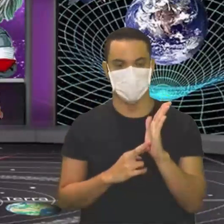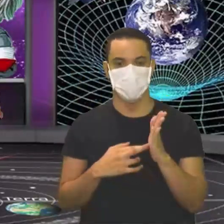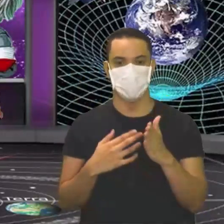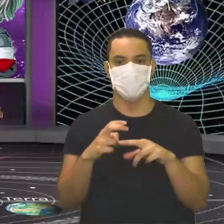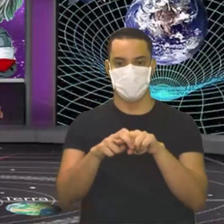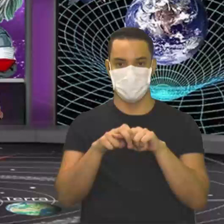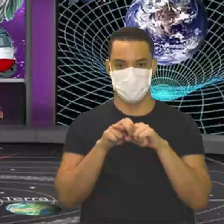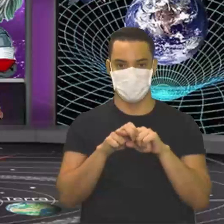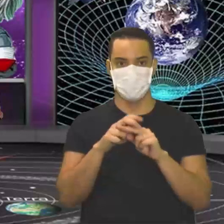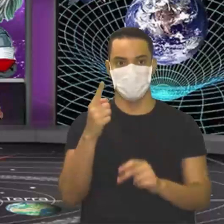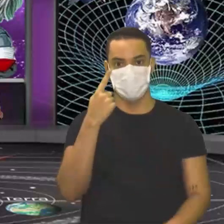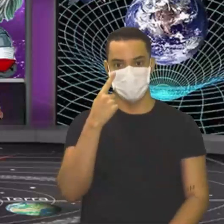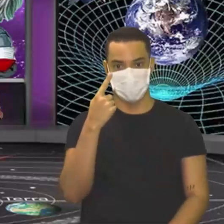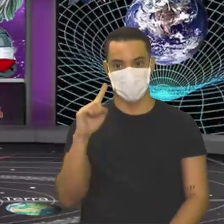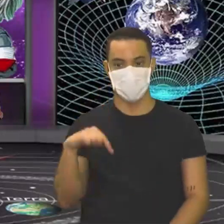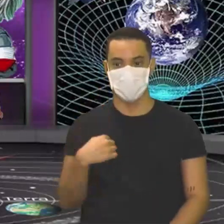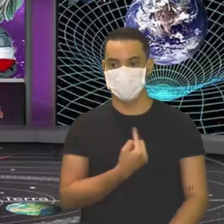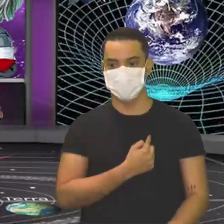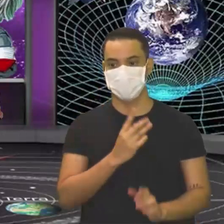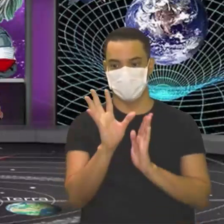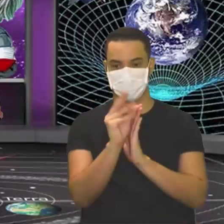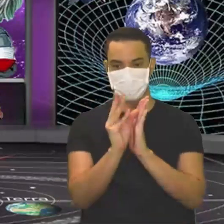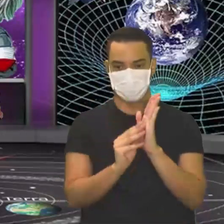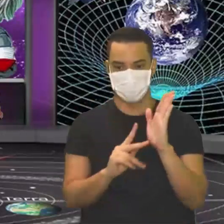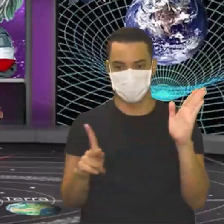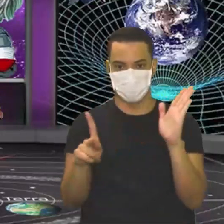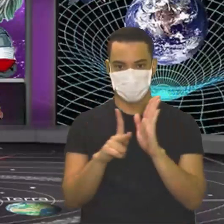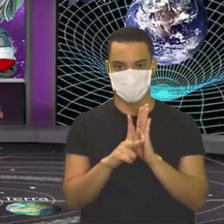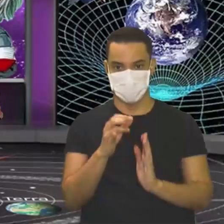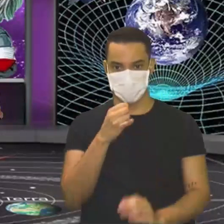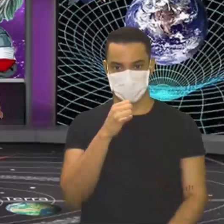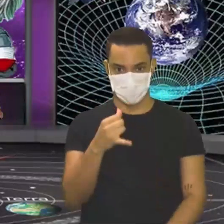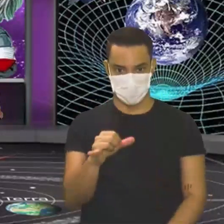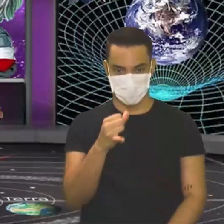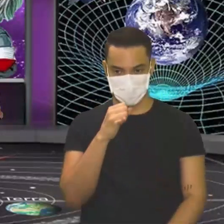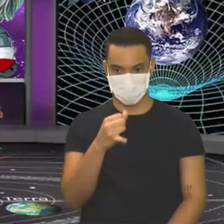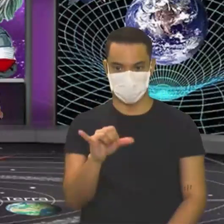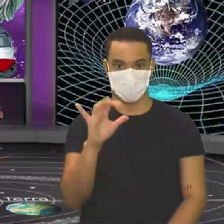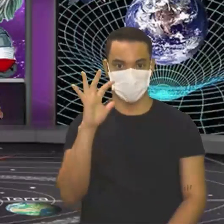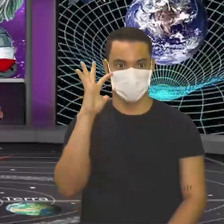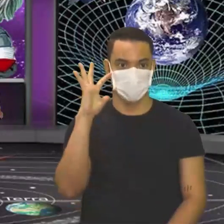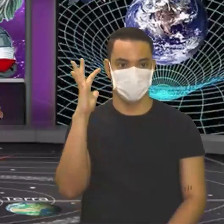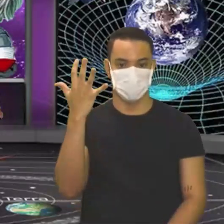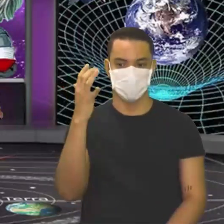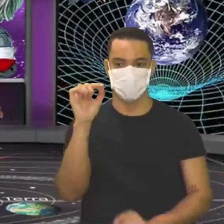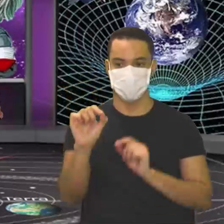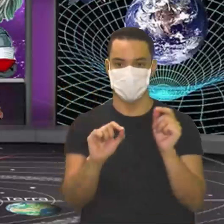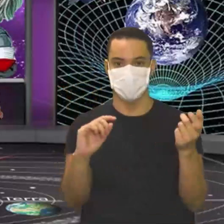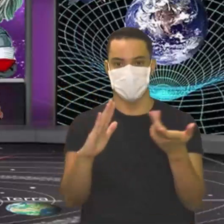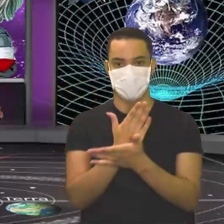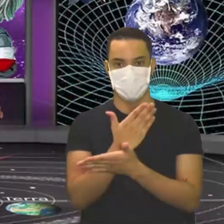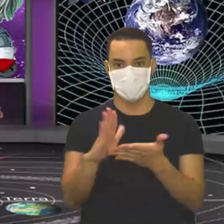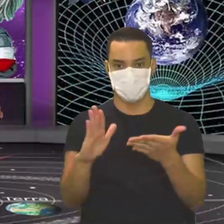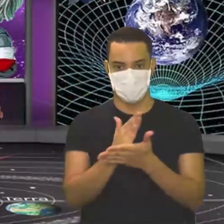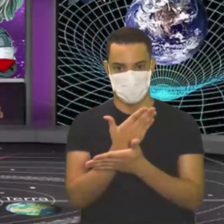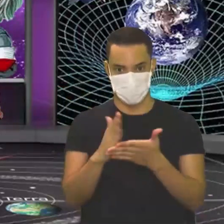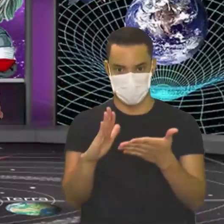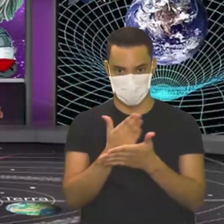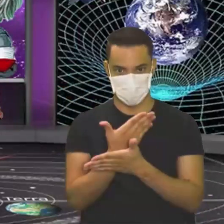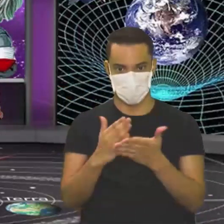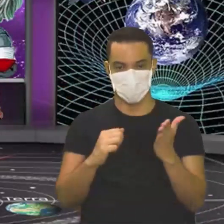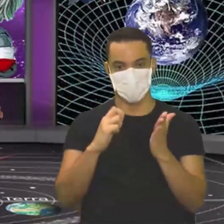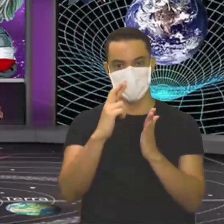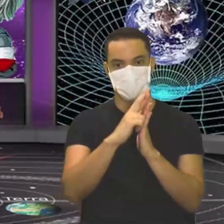vamos pegar o nosso conteúdo de carga elétrica e vamos resolver alguns exercícios. Bom,